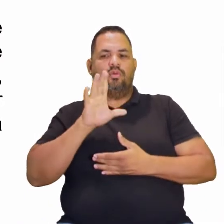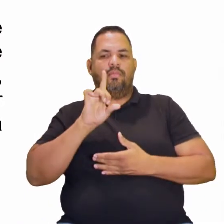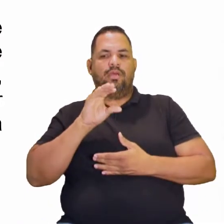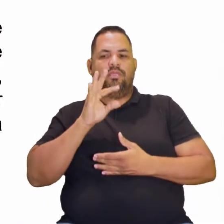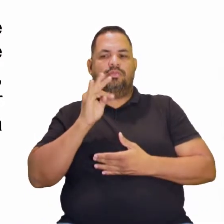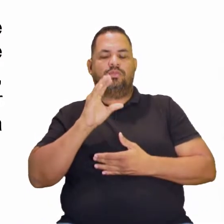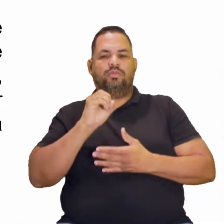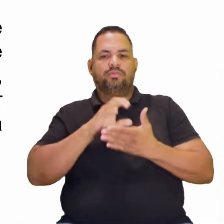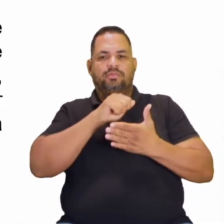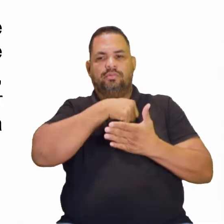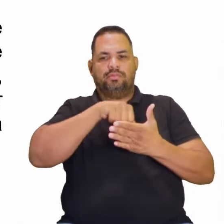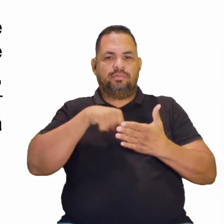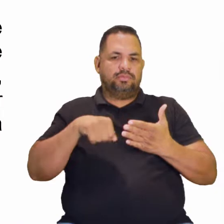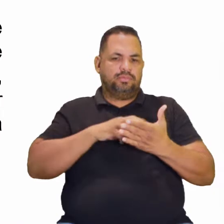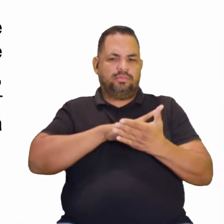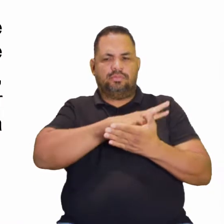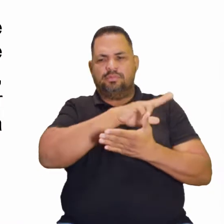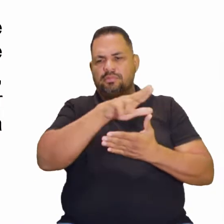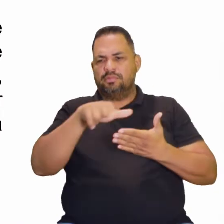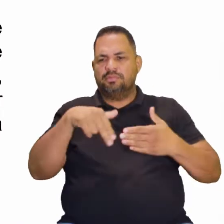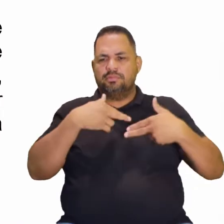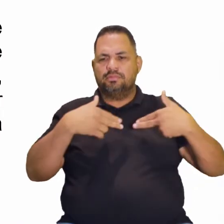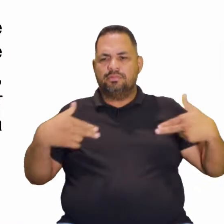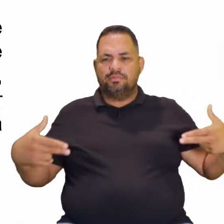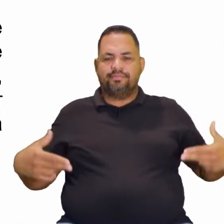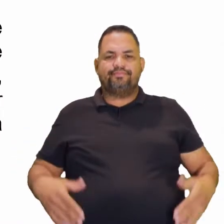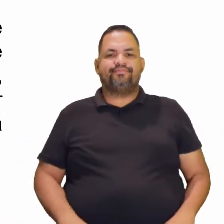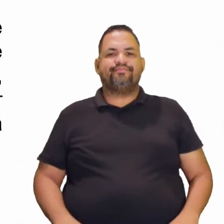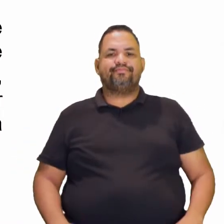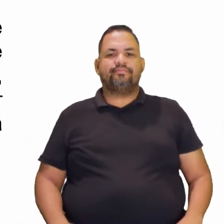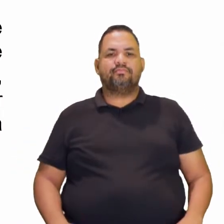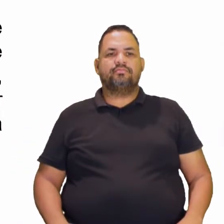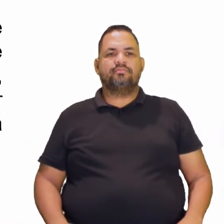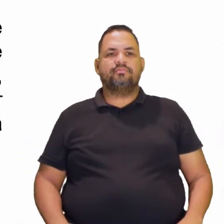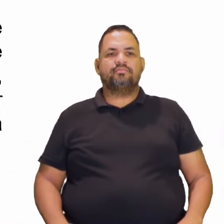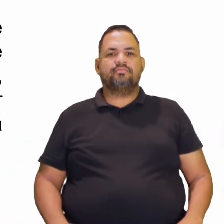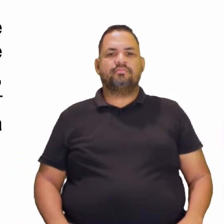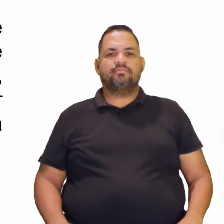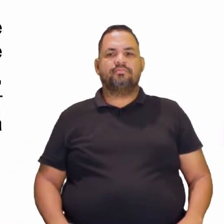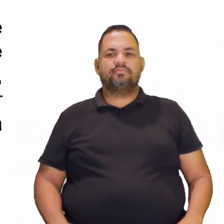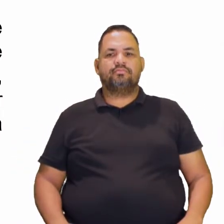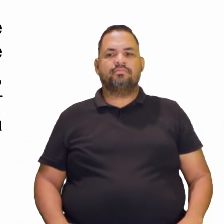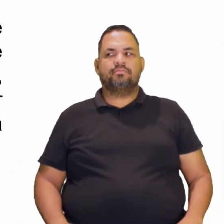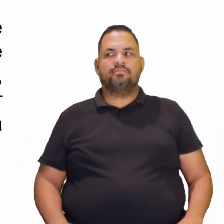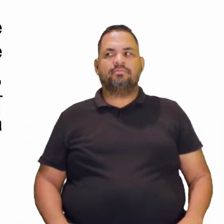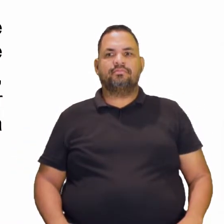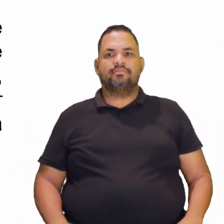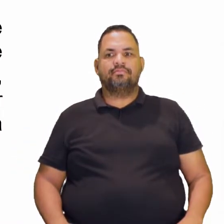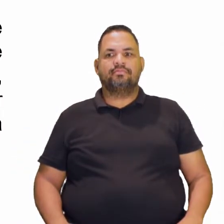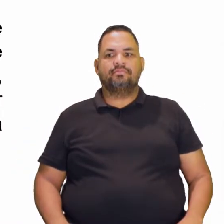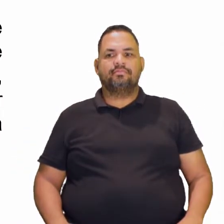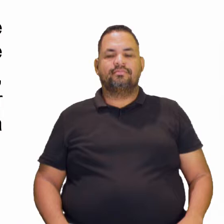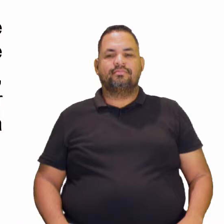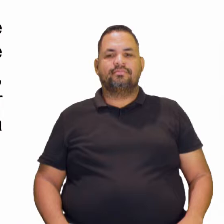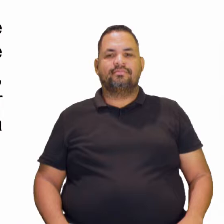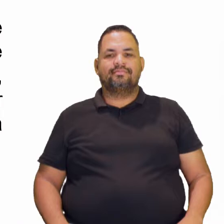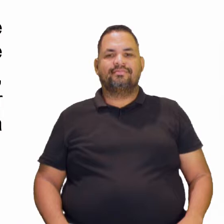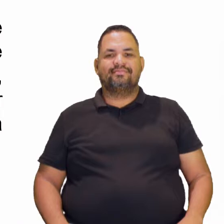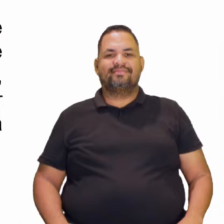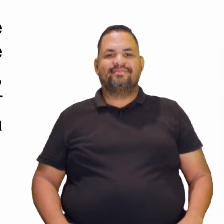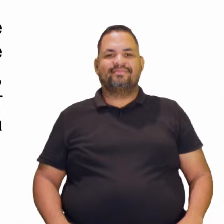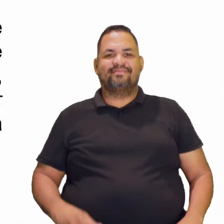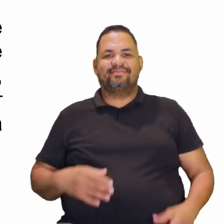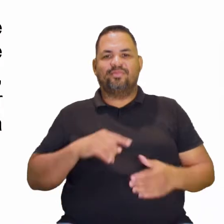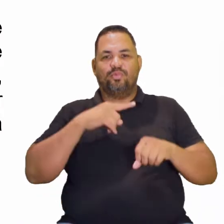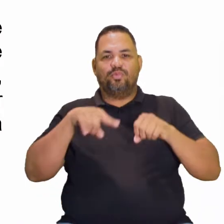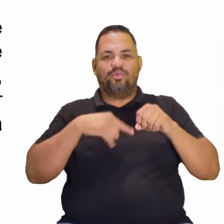escreveu muitas coisas, né? Então, e ele intitulou de Paranoia ou Mistificação, né? Então ele